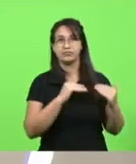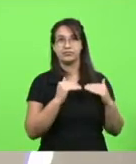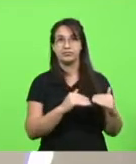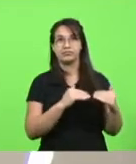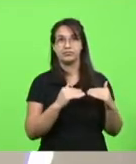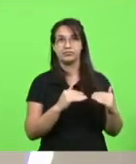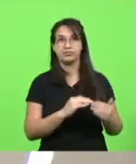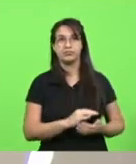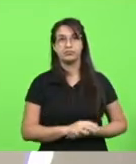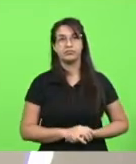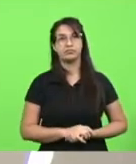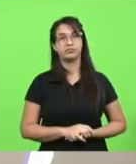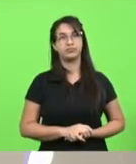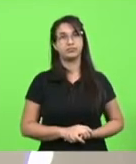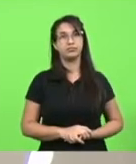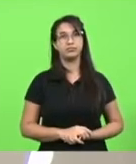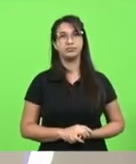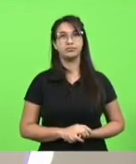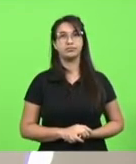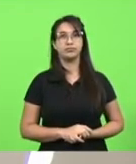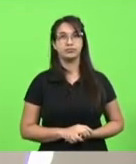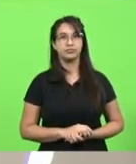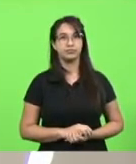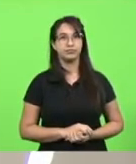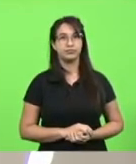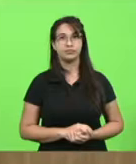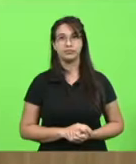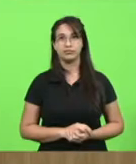Aprovado por unanimidade.